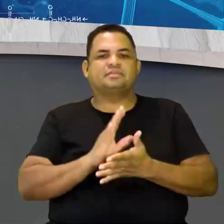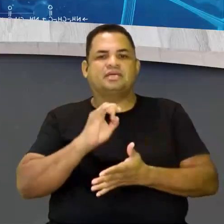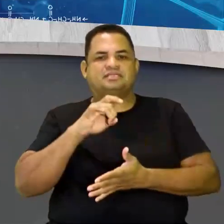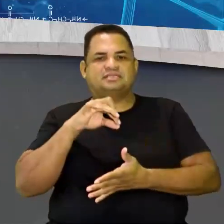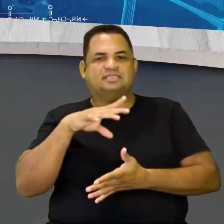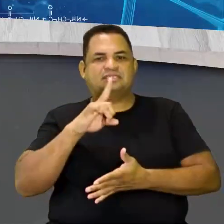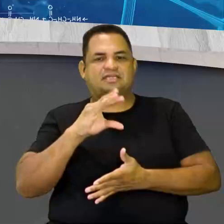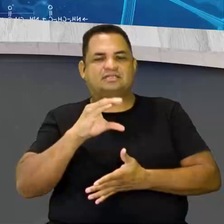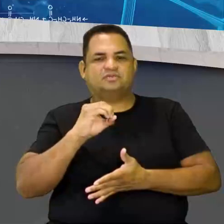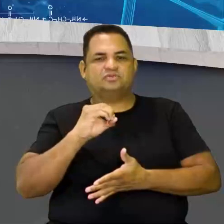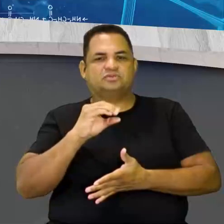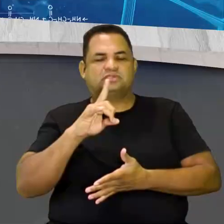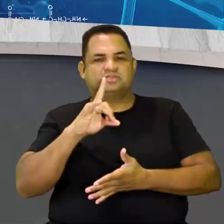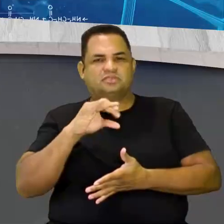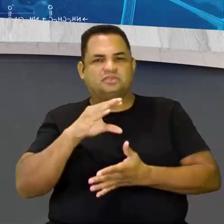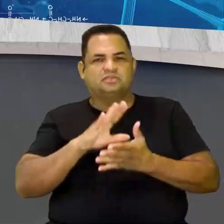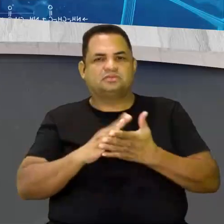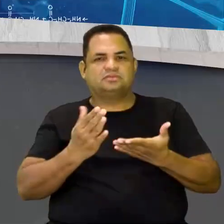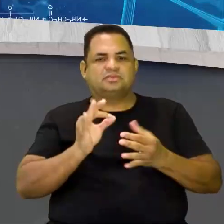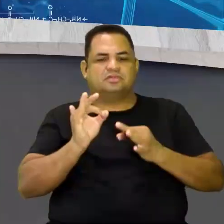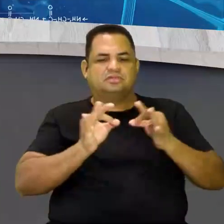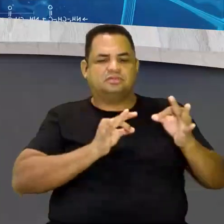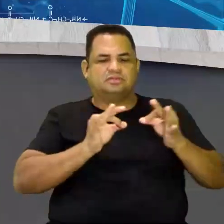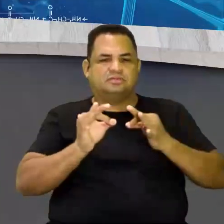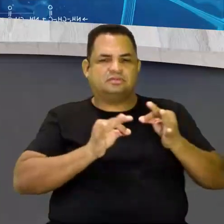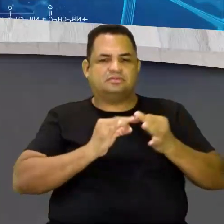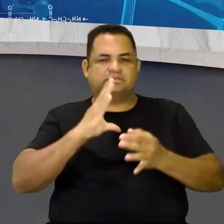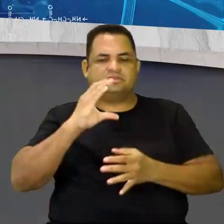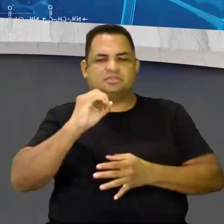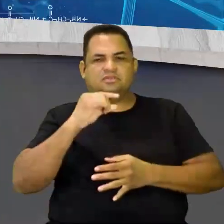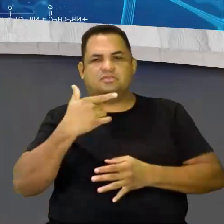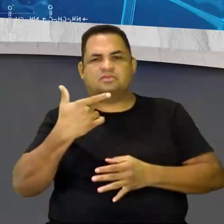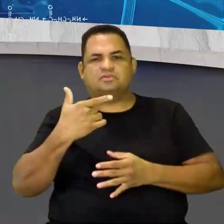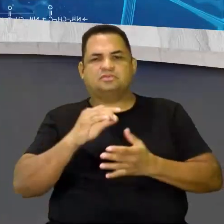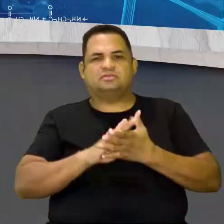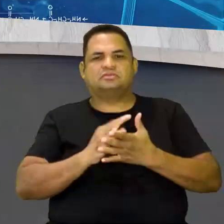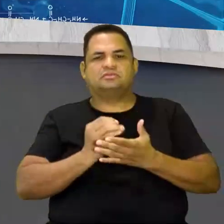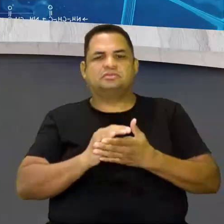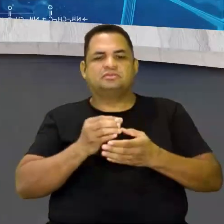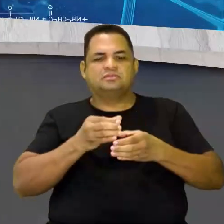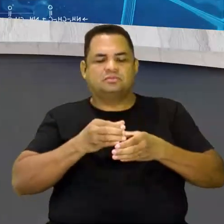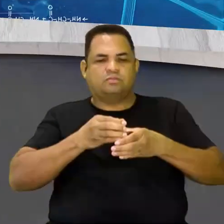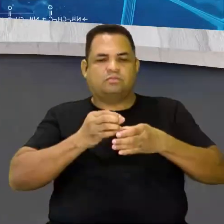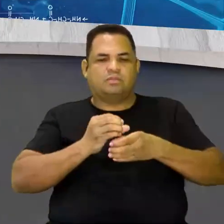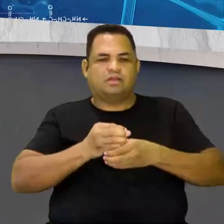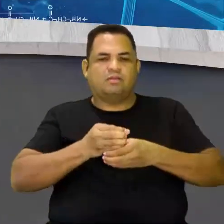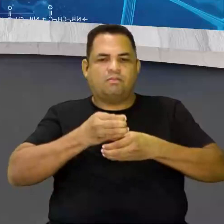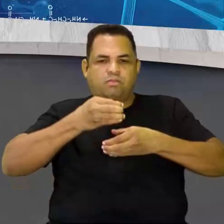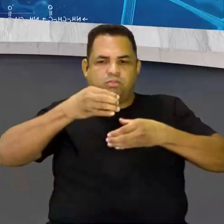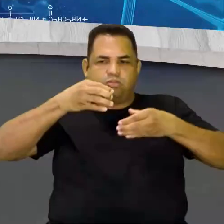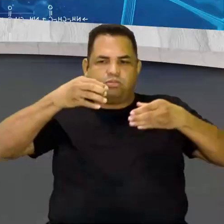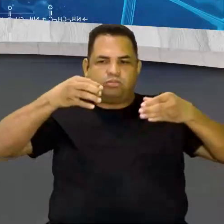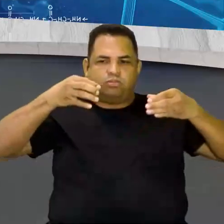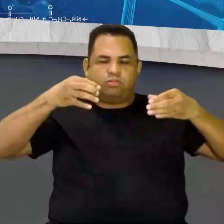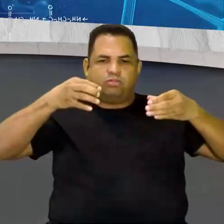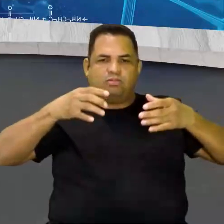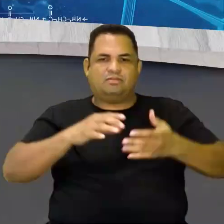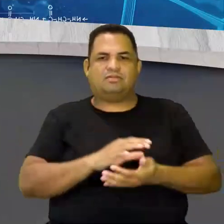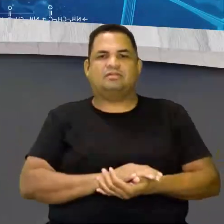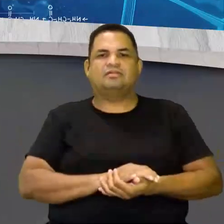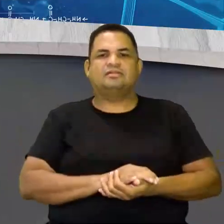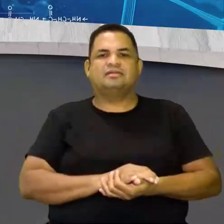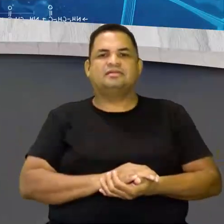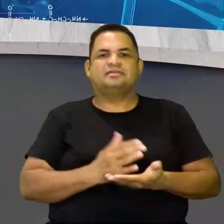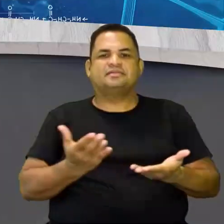sódio, porém a formação do CO2 foi a responsável pelo enchimento do balão. Tá joia?